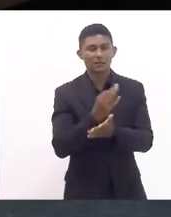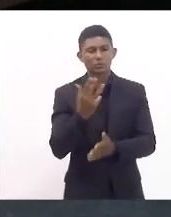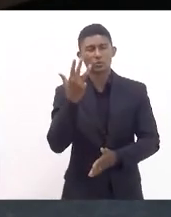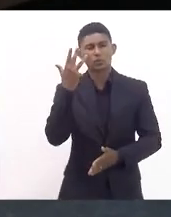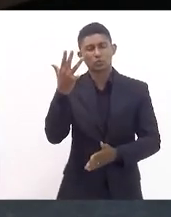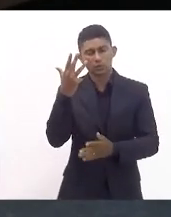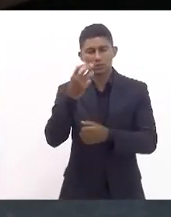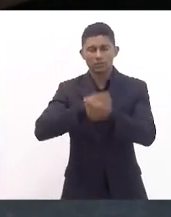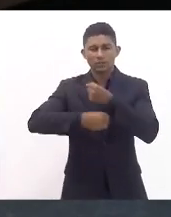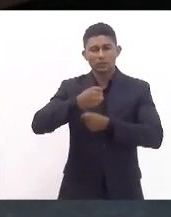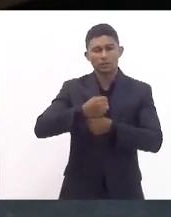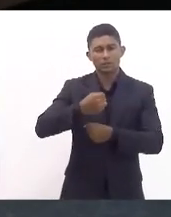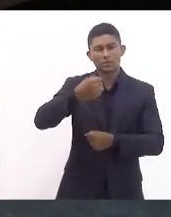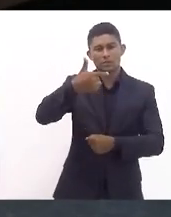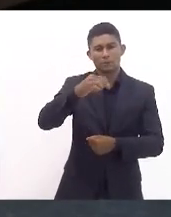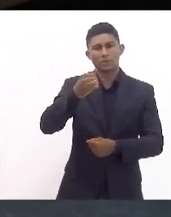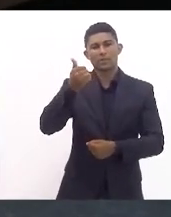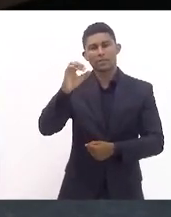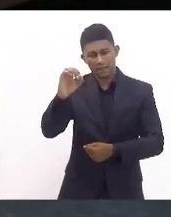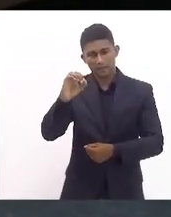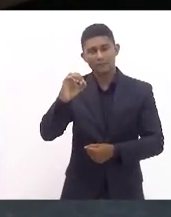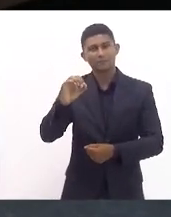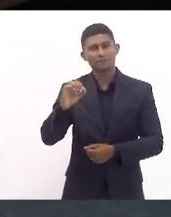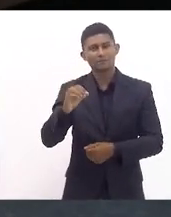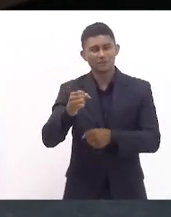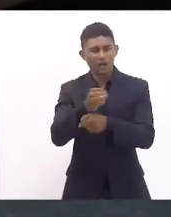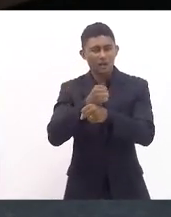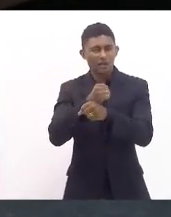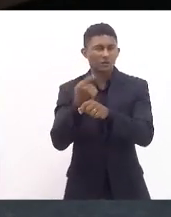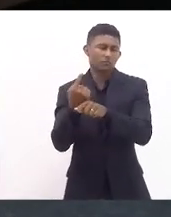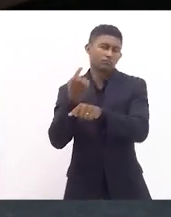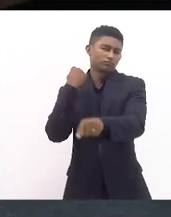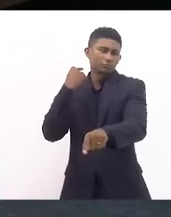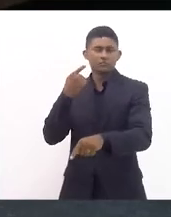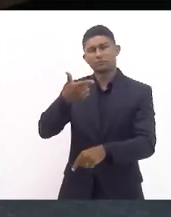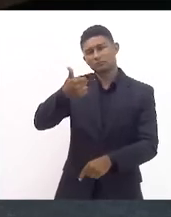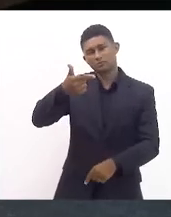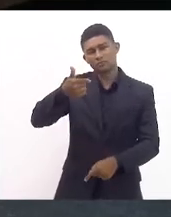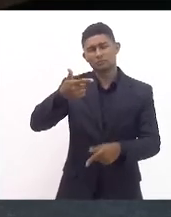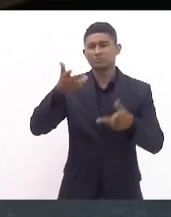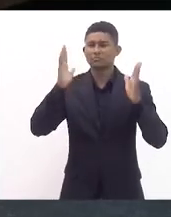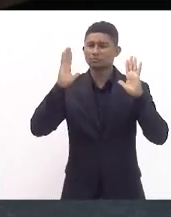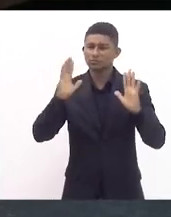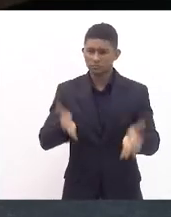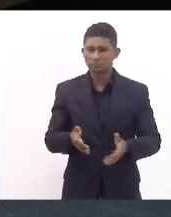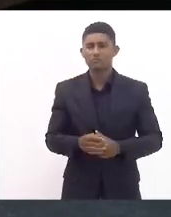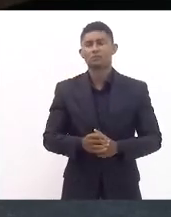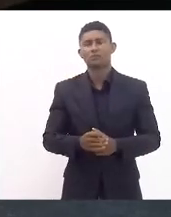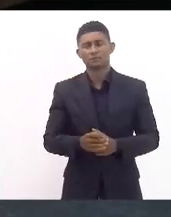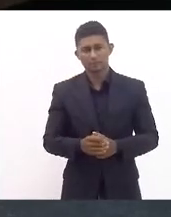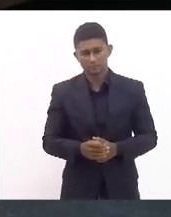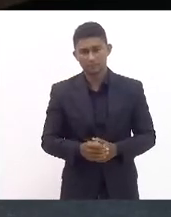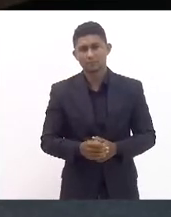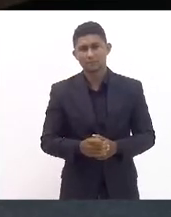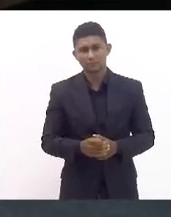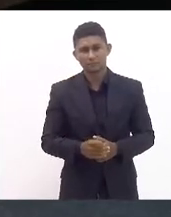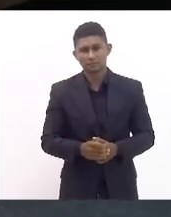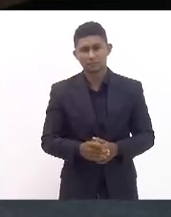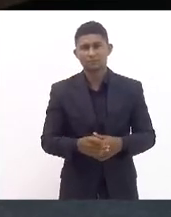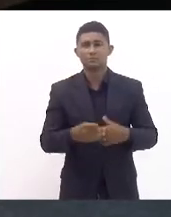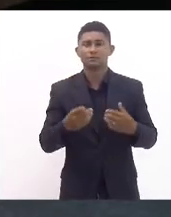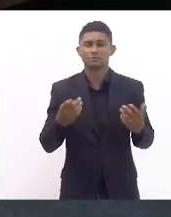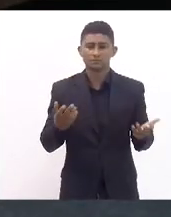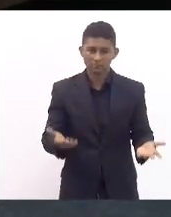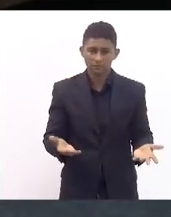2010, há exatos 12 anos atrás. Veja, Valdec, deputado Valdec, 12 anos atrás, e estamos